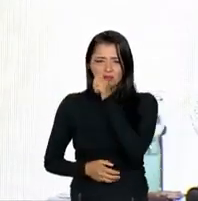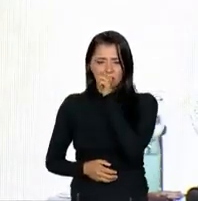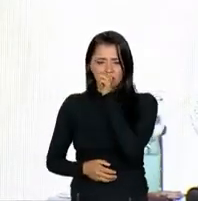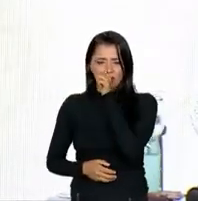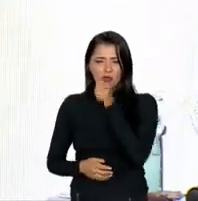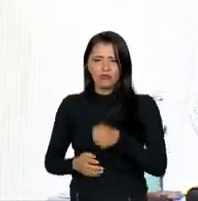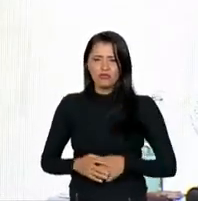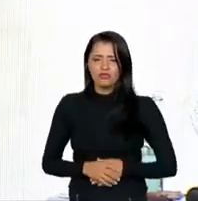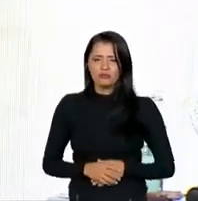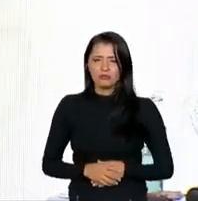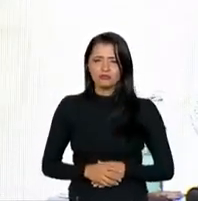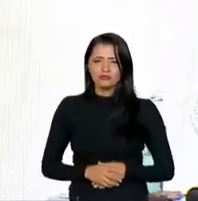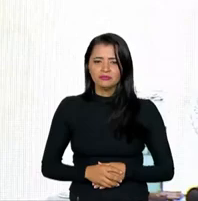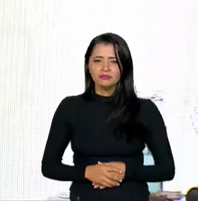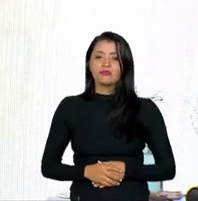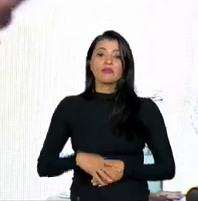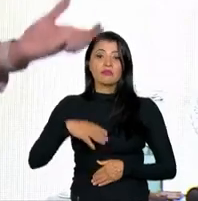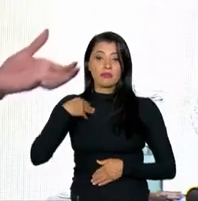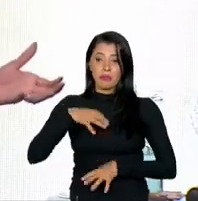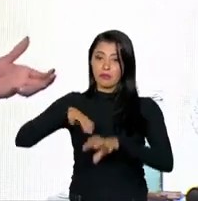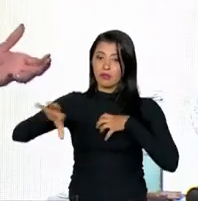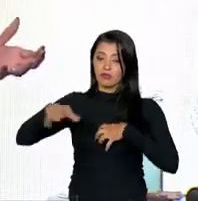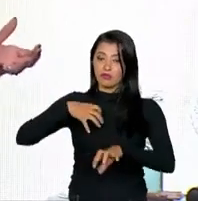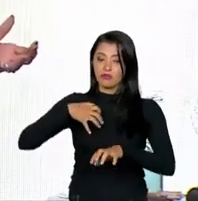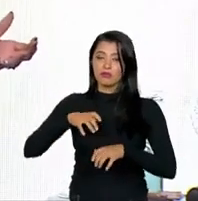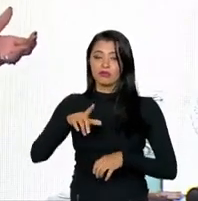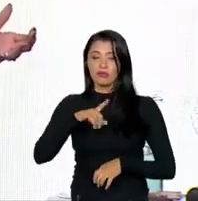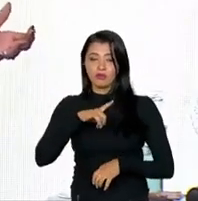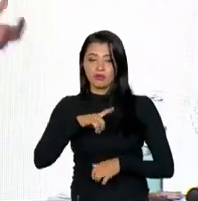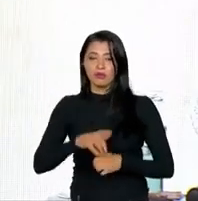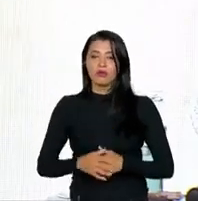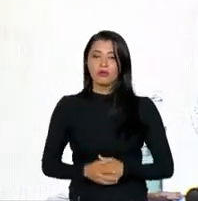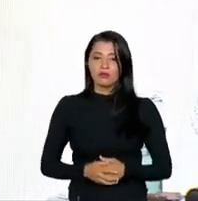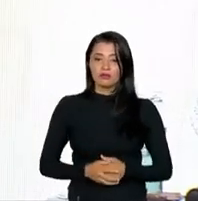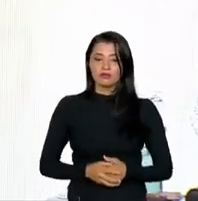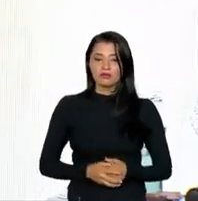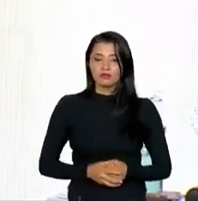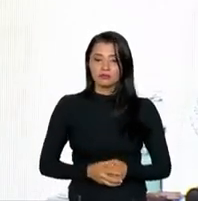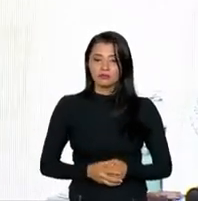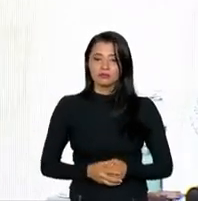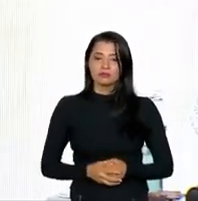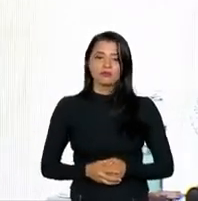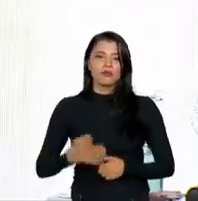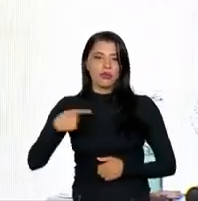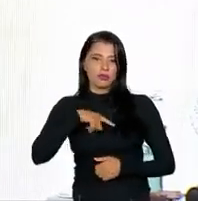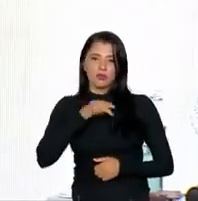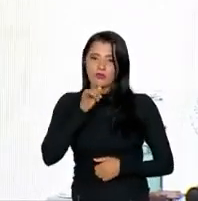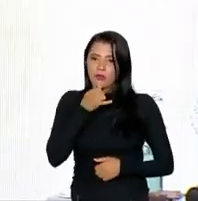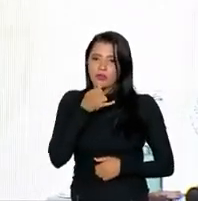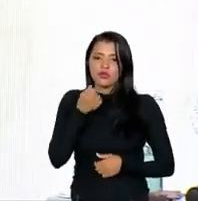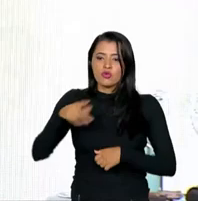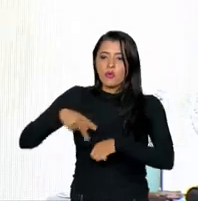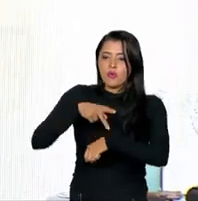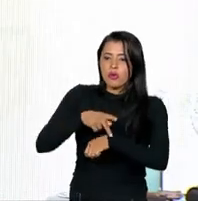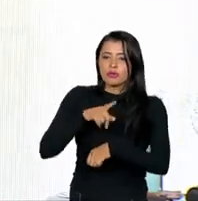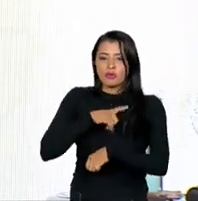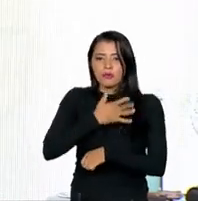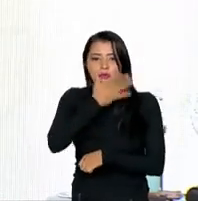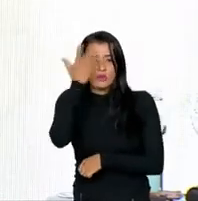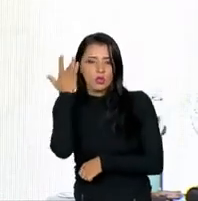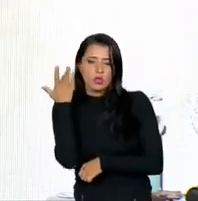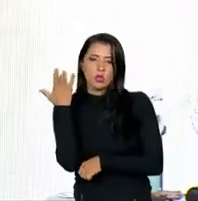aula, entendendo a empatia que é o que o Wellington trouxe. A gente está, infelizmente, num país que ainda tem